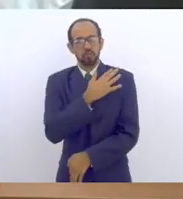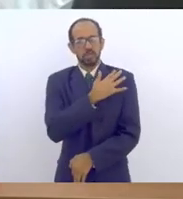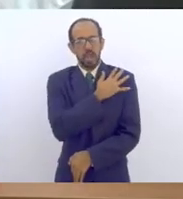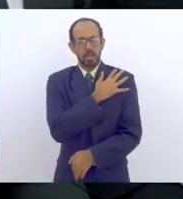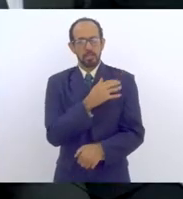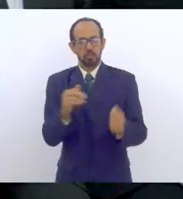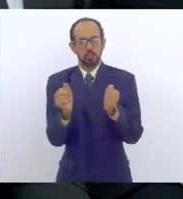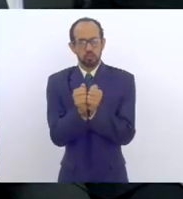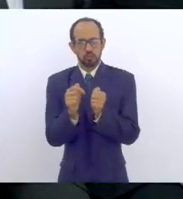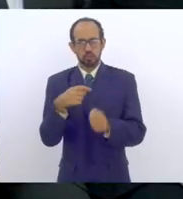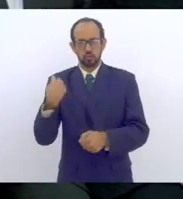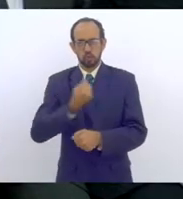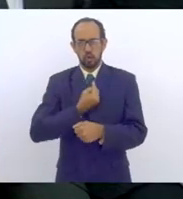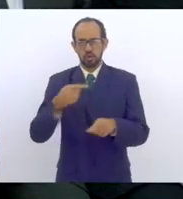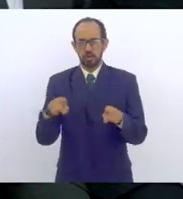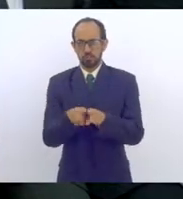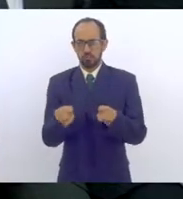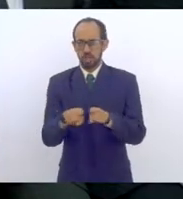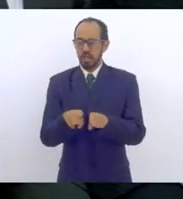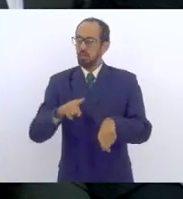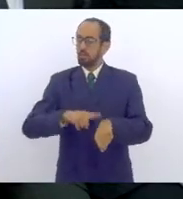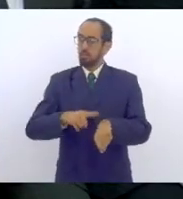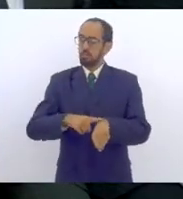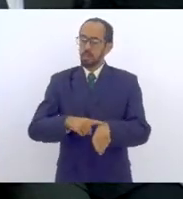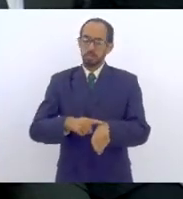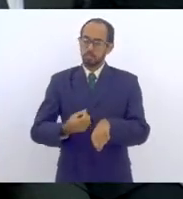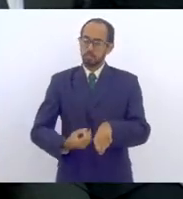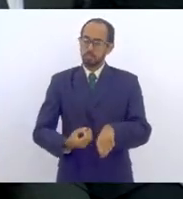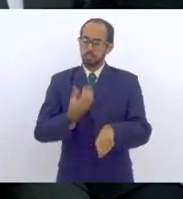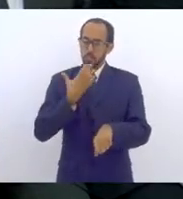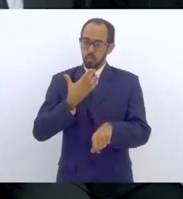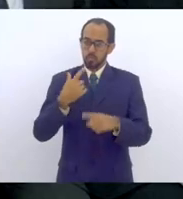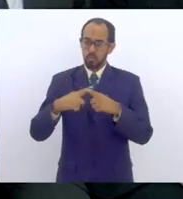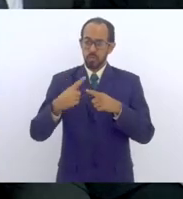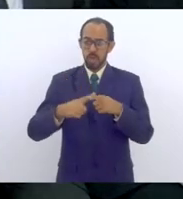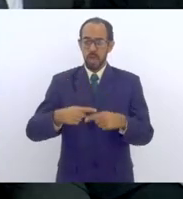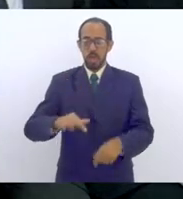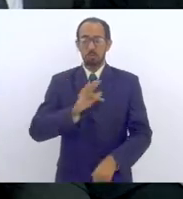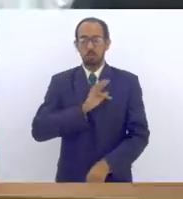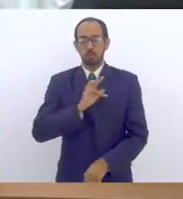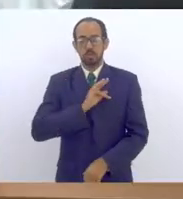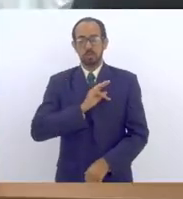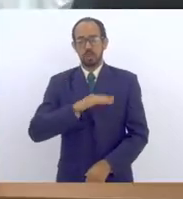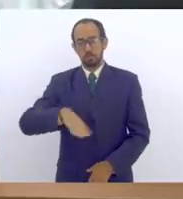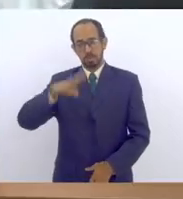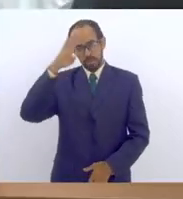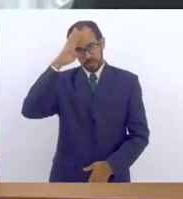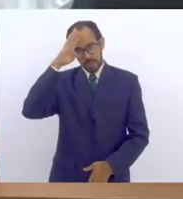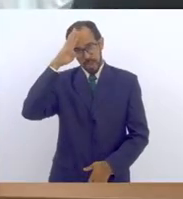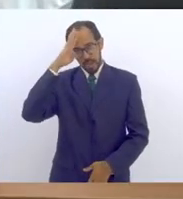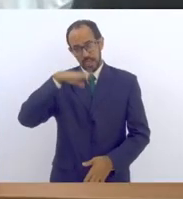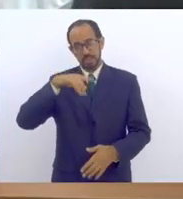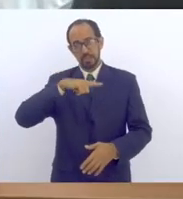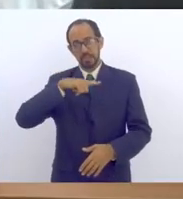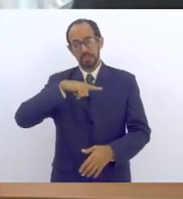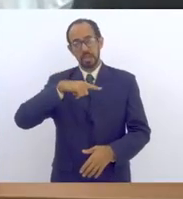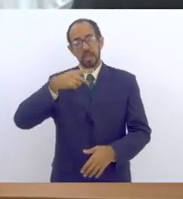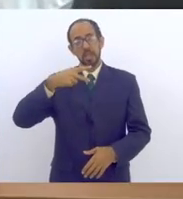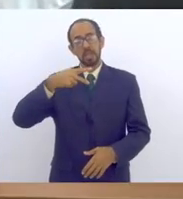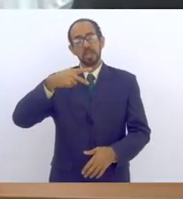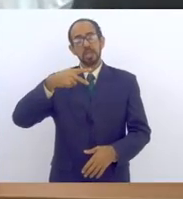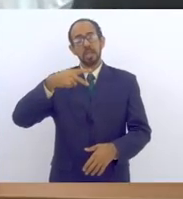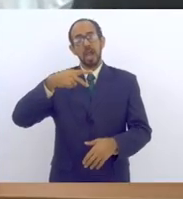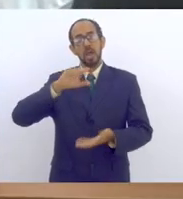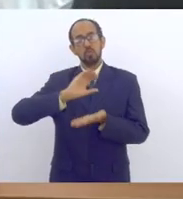no momento também bem bacana que é o momento que a polícia militar recebe o maior número de investimentos